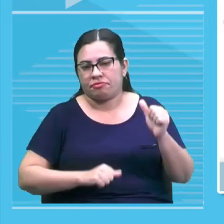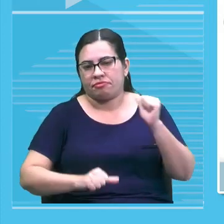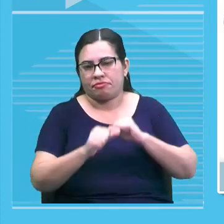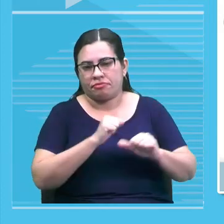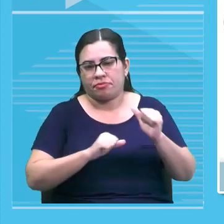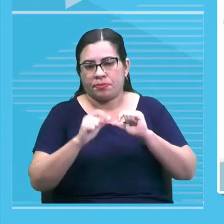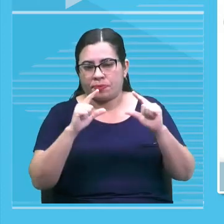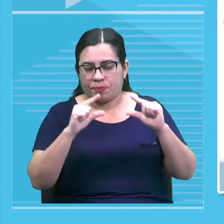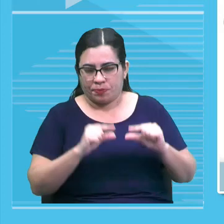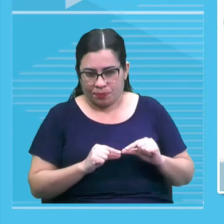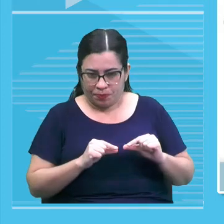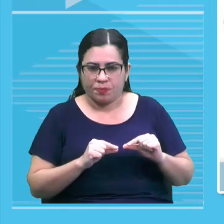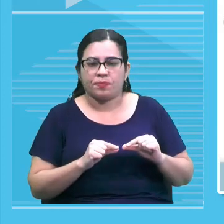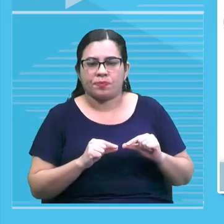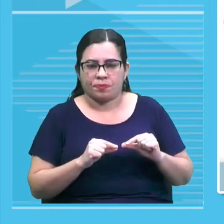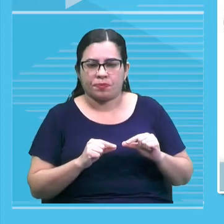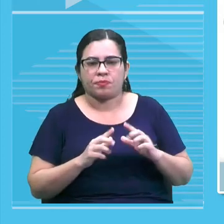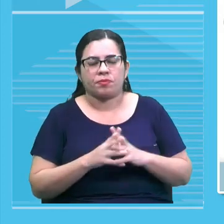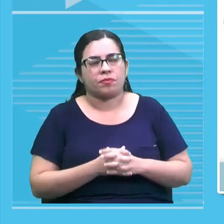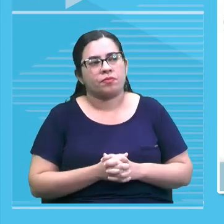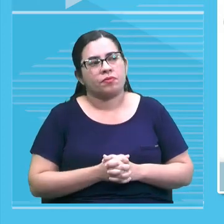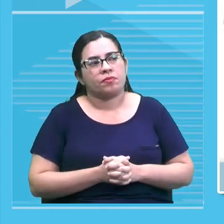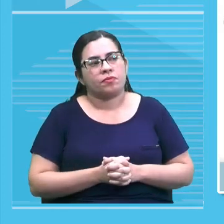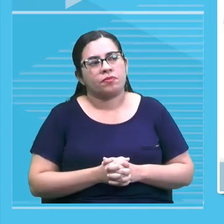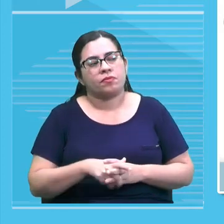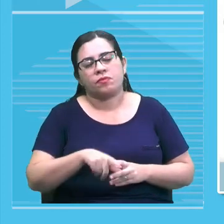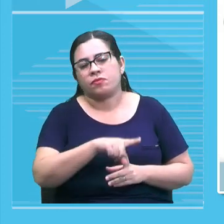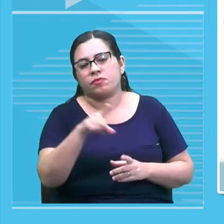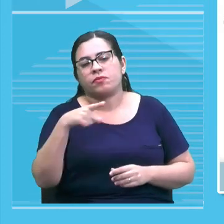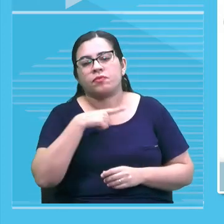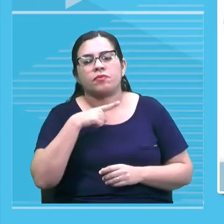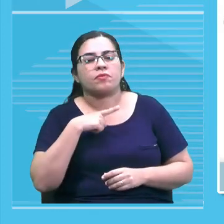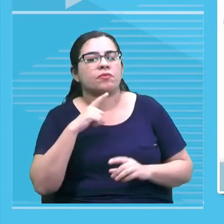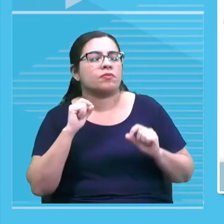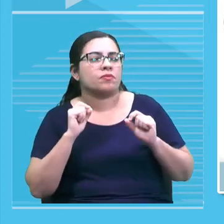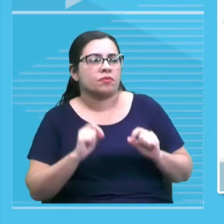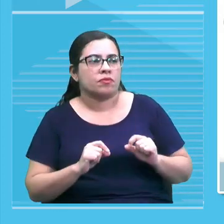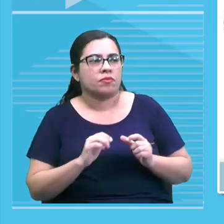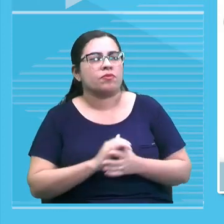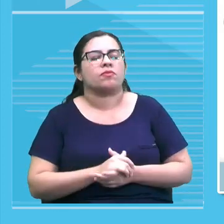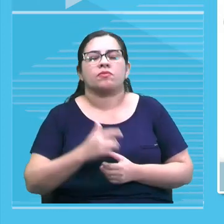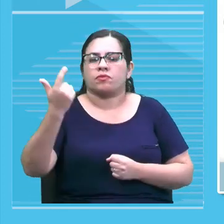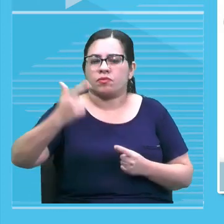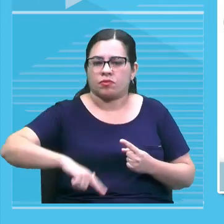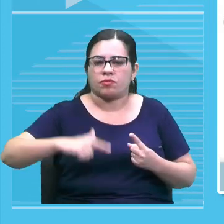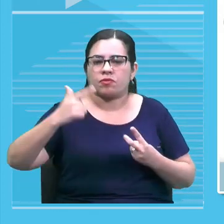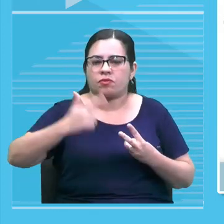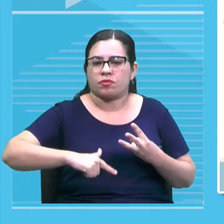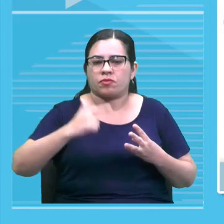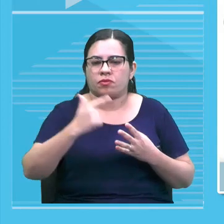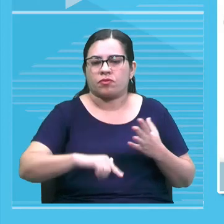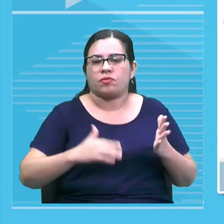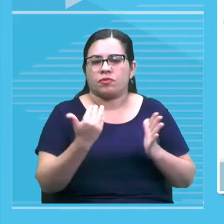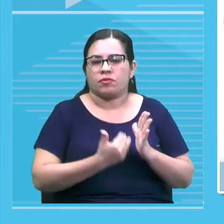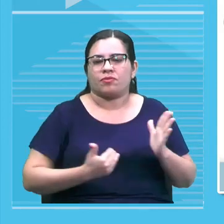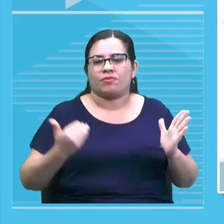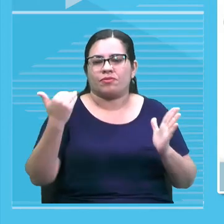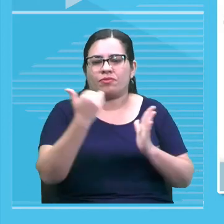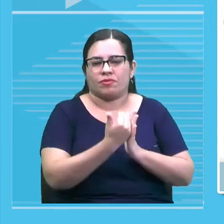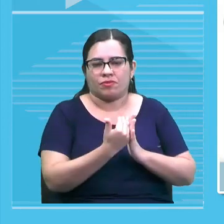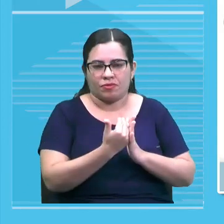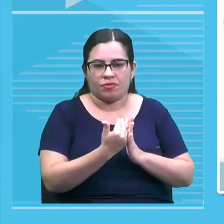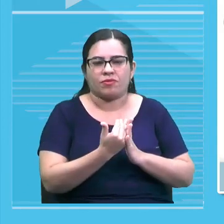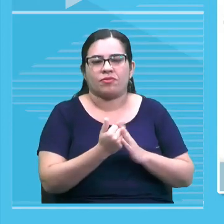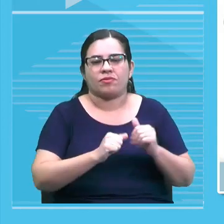tornando menor Você tem uma repetição maior uma frequência